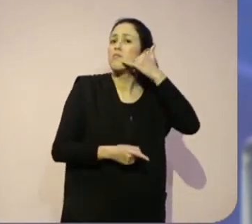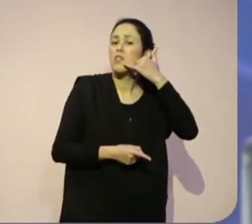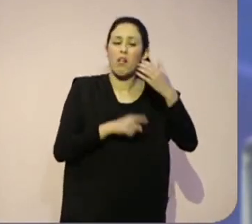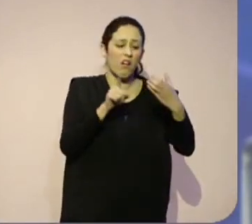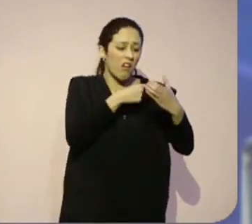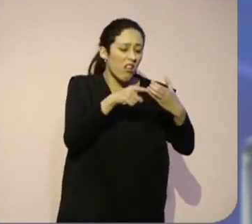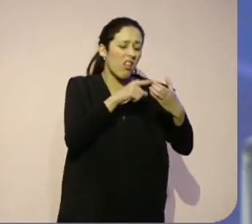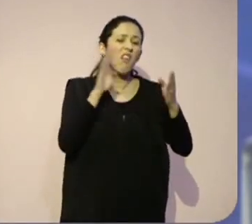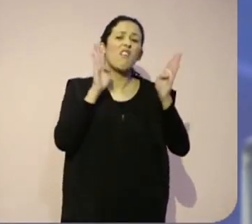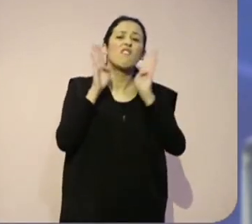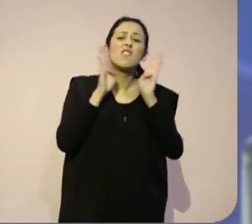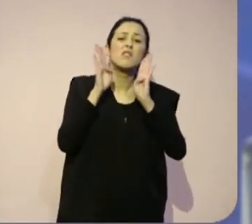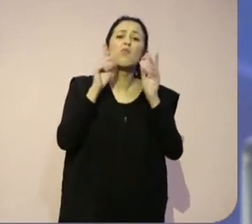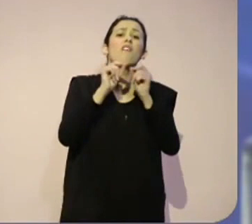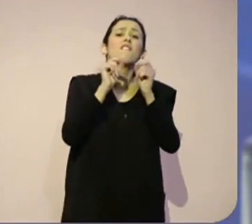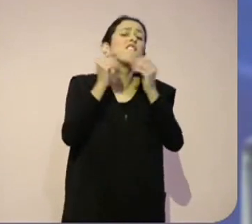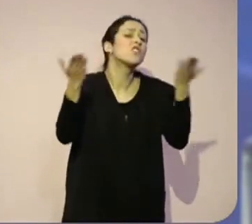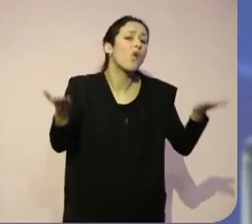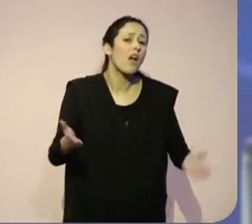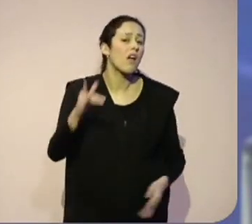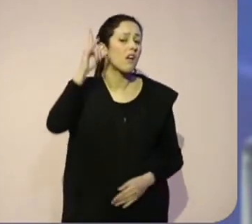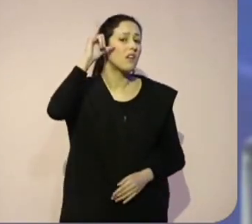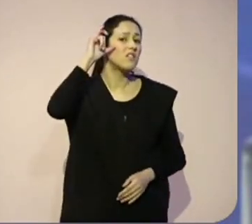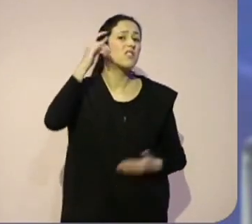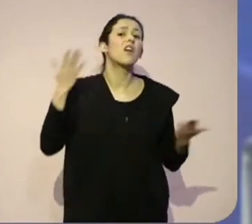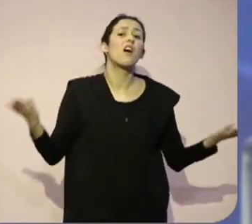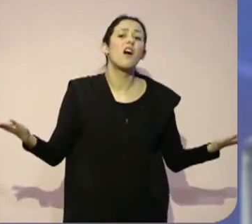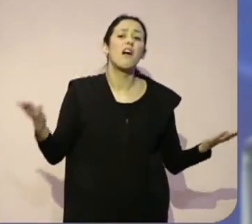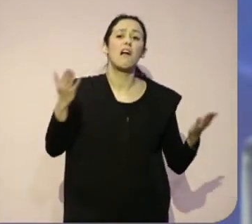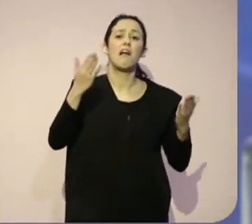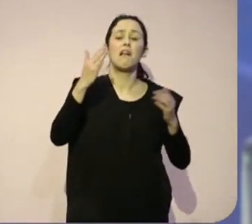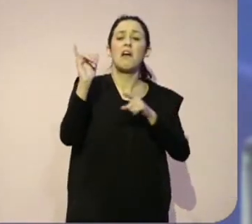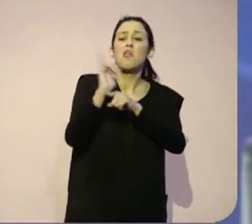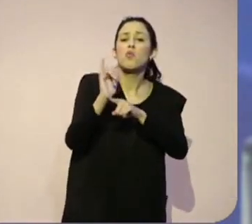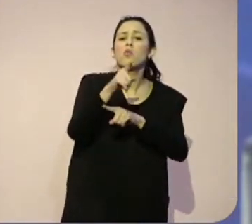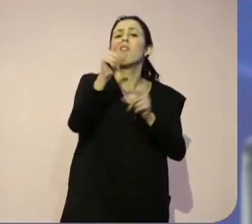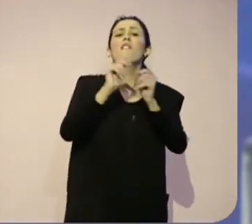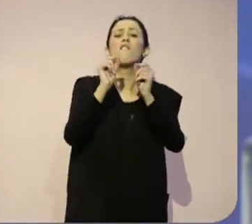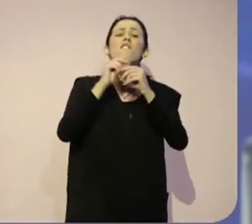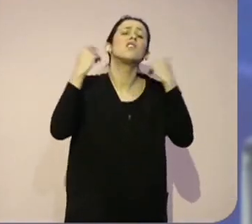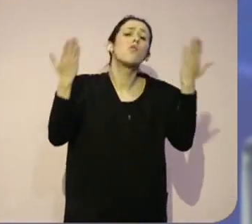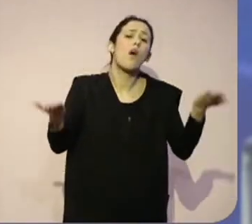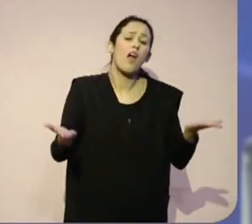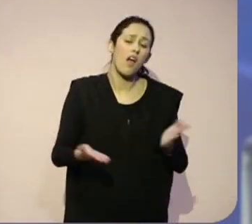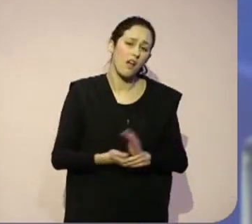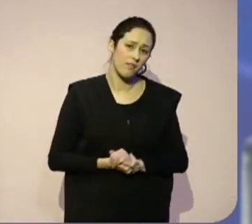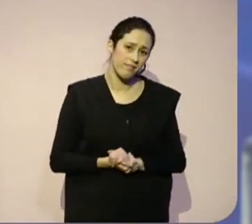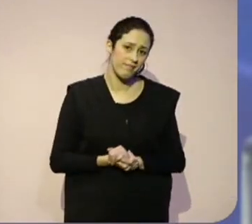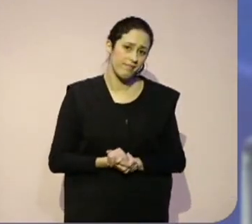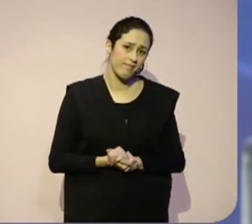com o teu Facebook, se você tem, teu Instagram, teu YouTube? O que você está fazendo?